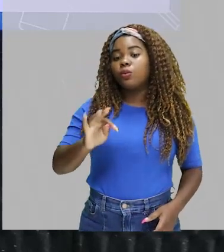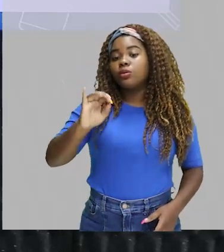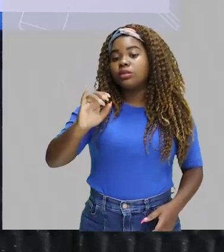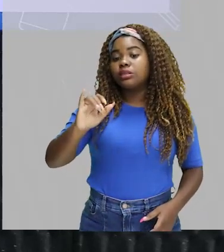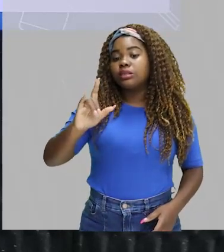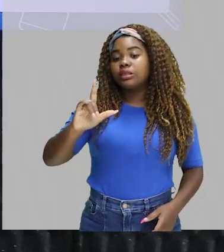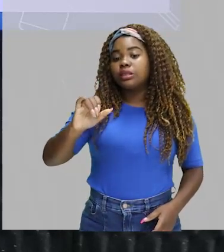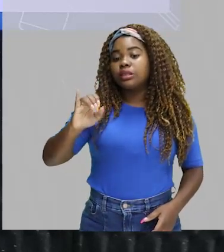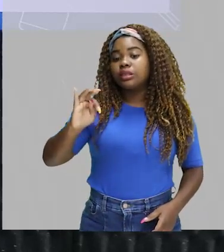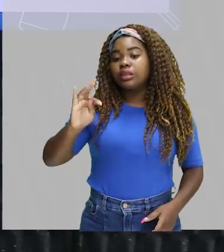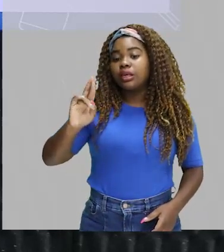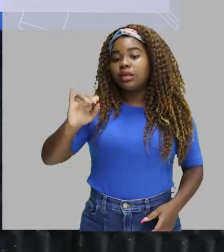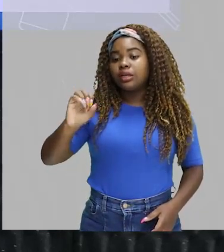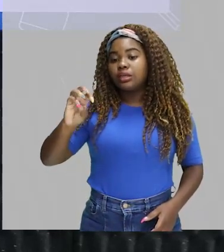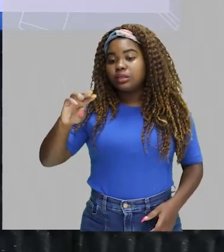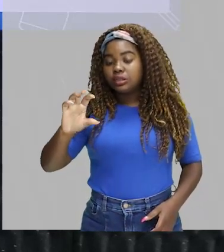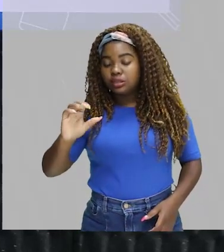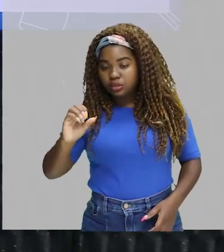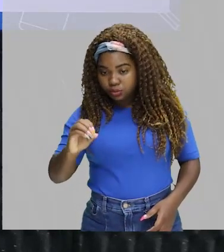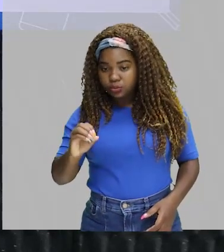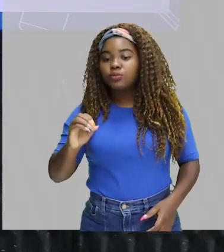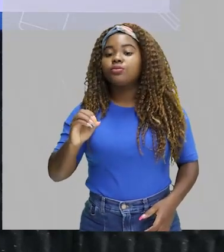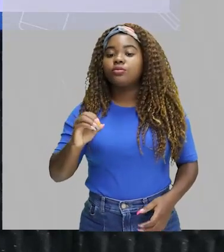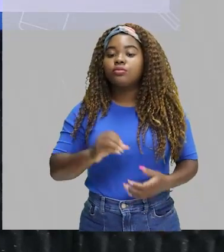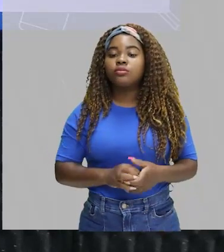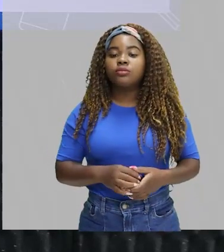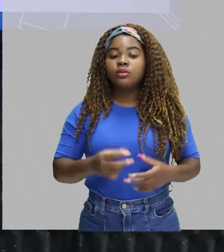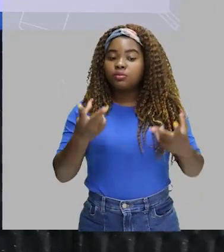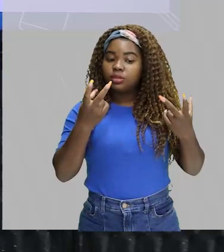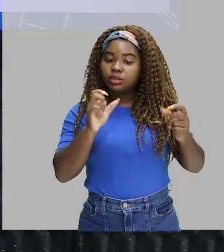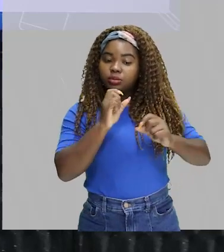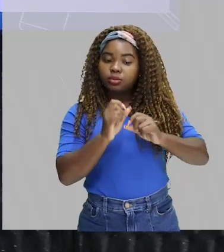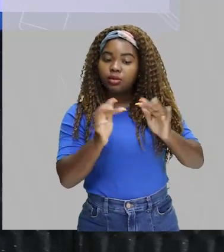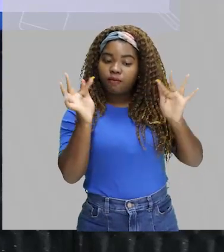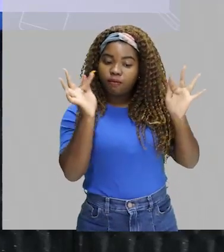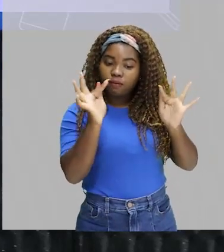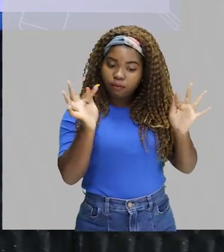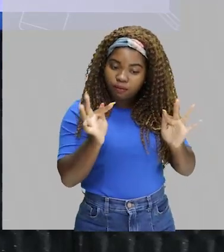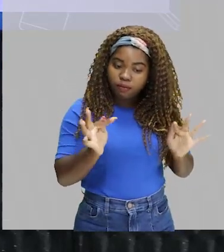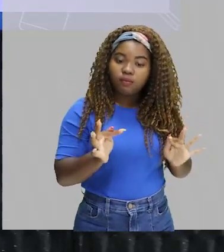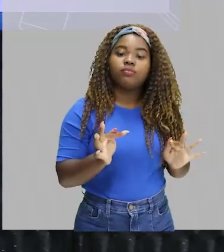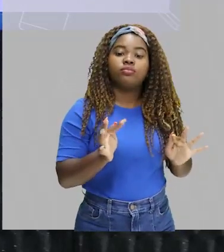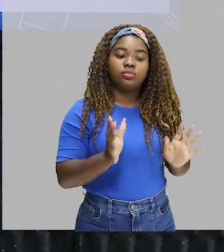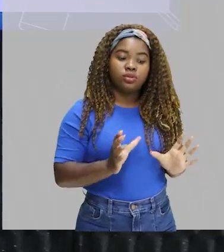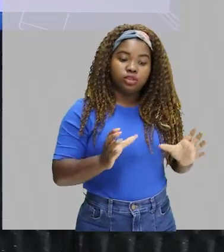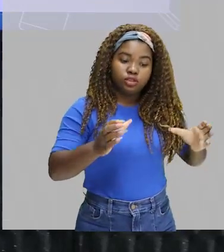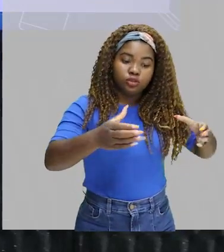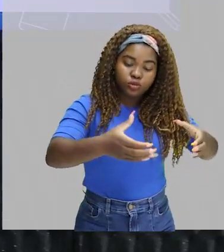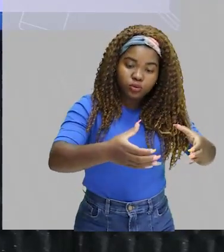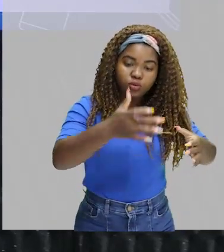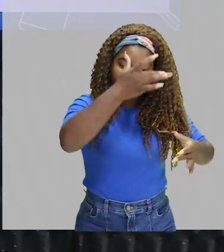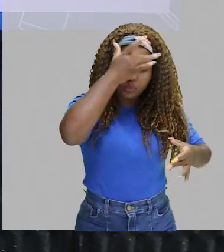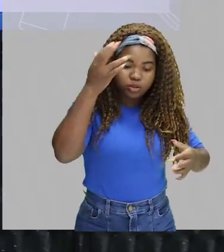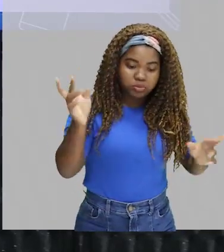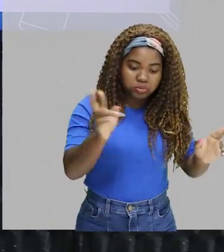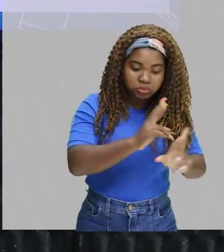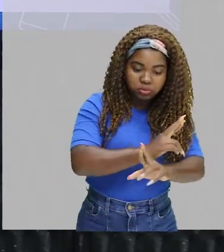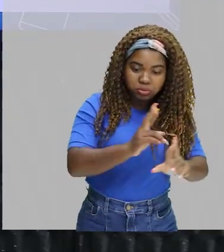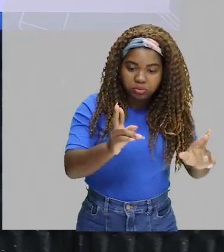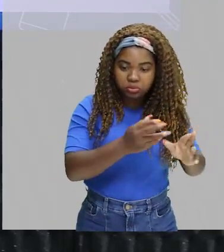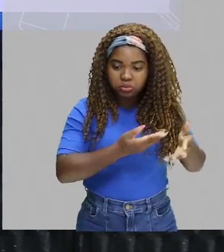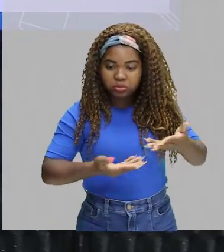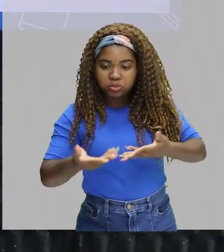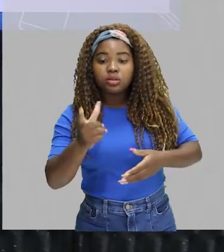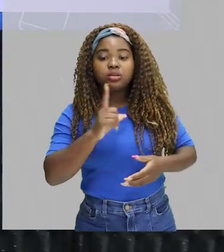ética utilitarista ela prevê coletividade, tá? Ação para o maior número de pessoas. Existe aquilo